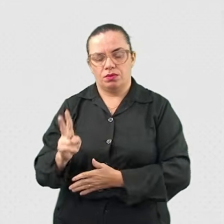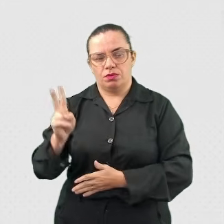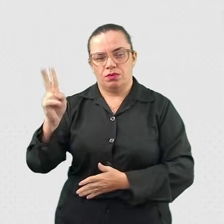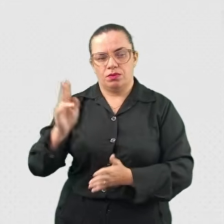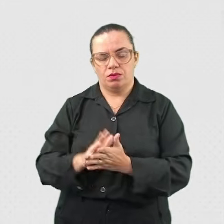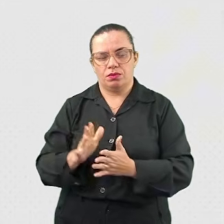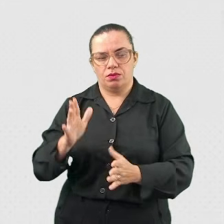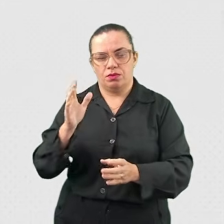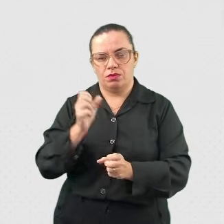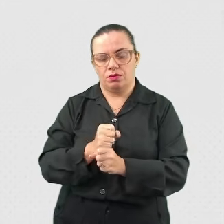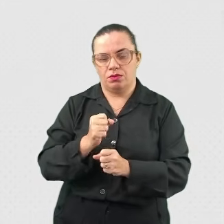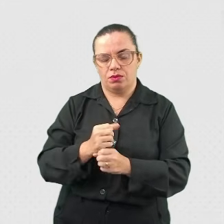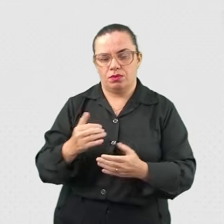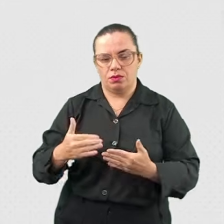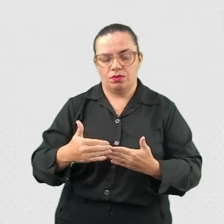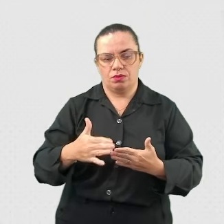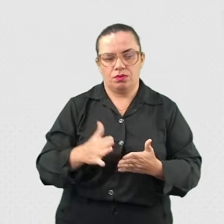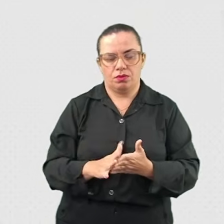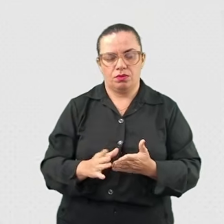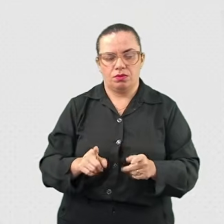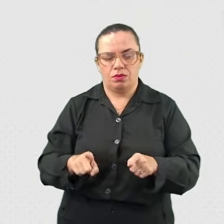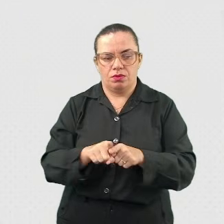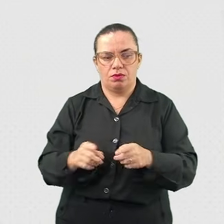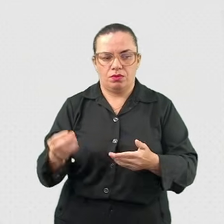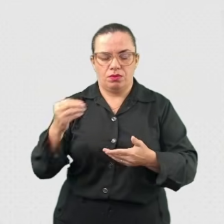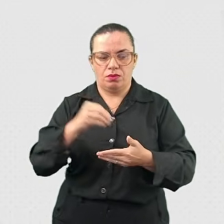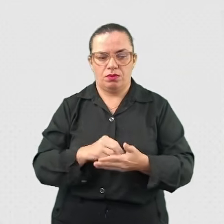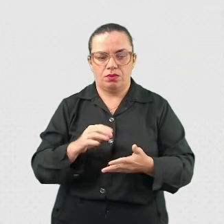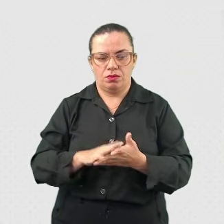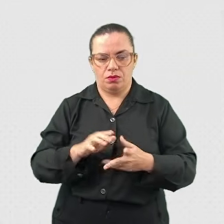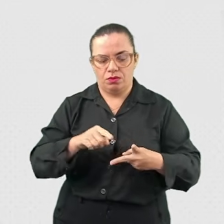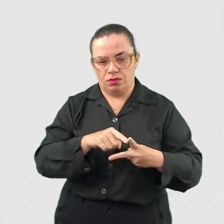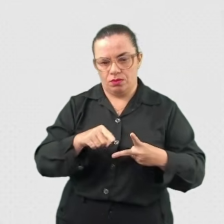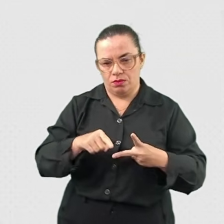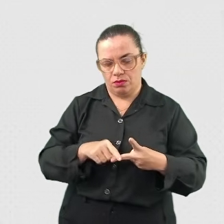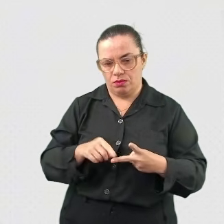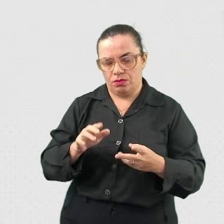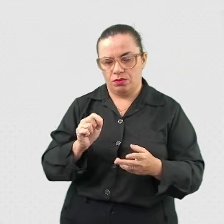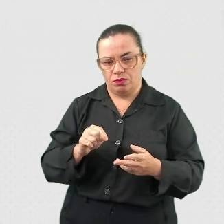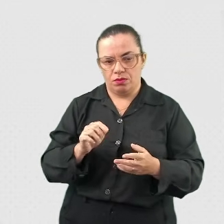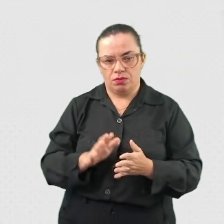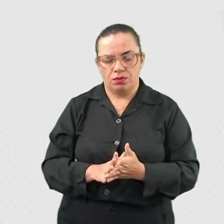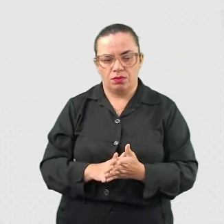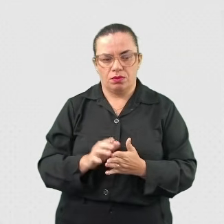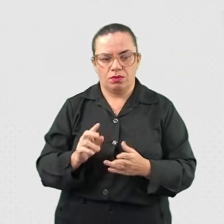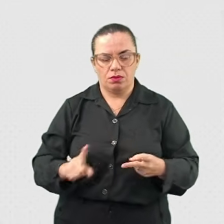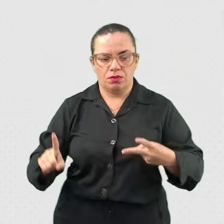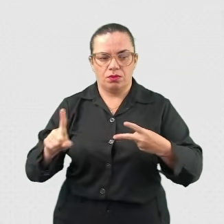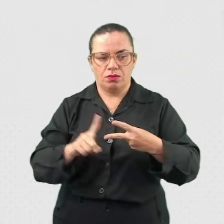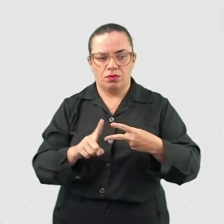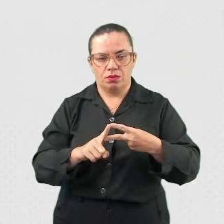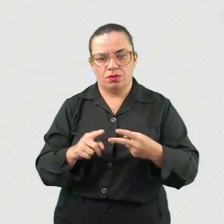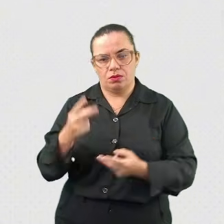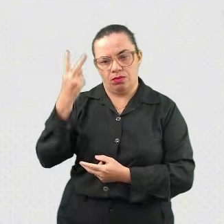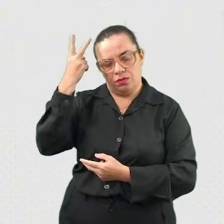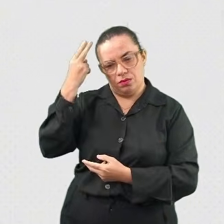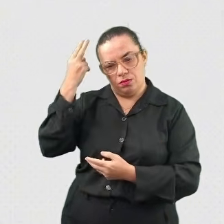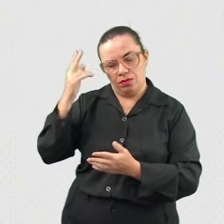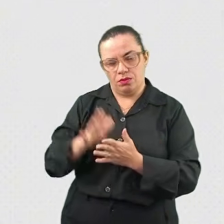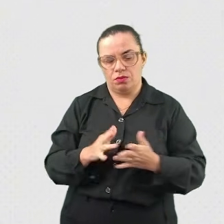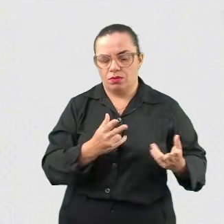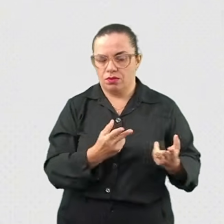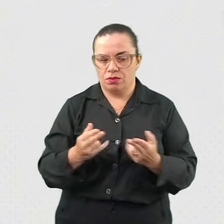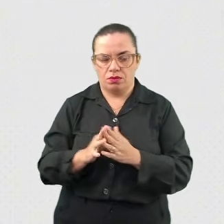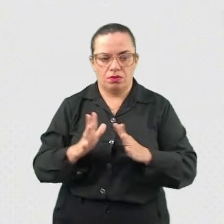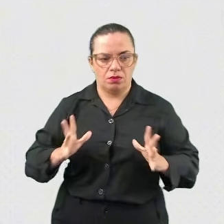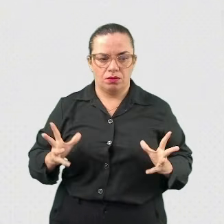interno e o valor do ângulo externo do polígono regular. Nós estamos falando exclusivamente do polígono regular, aquele que